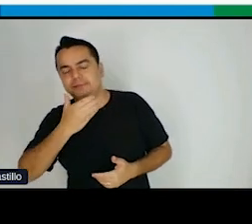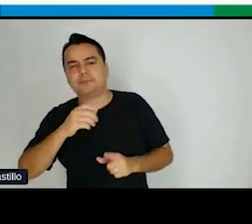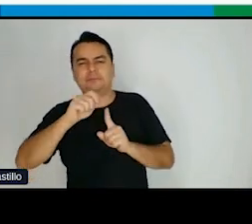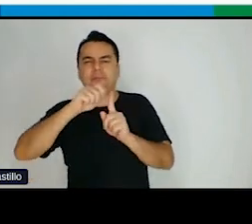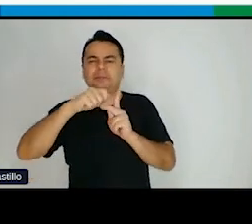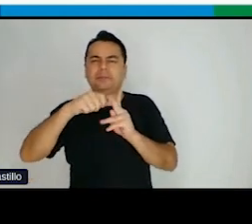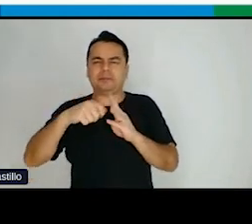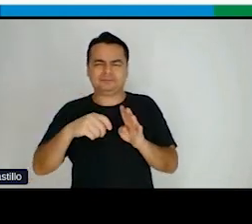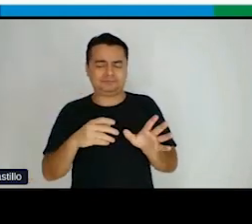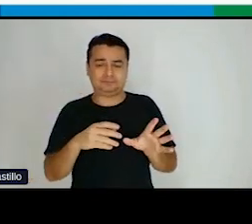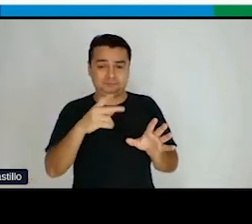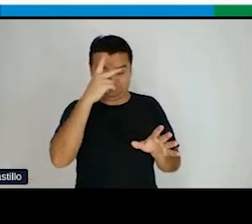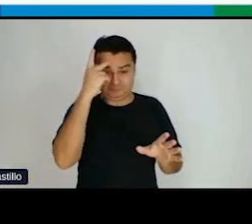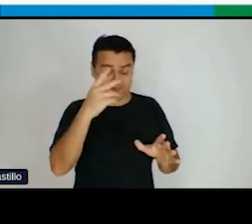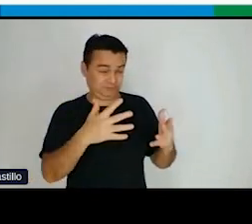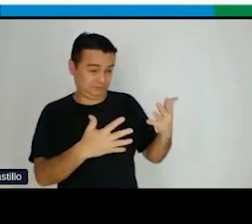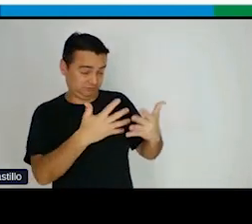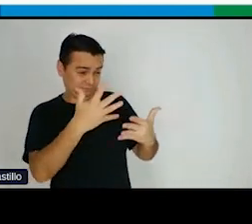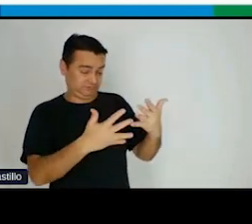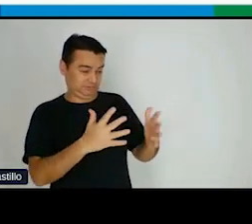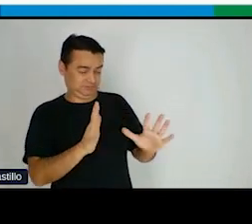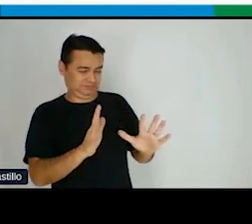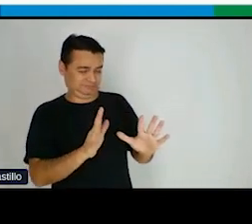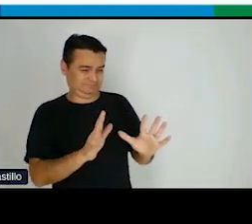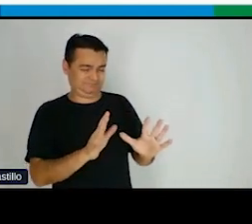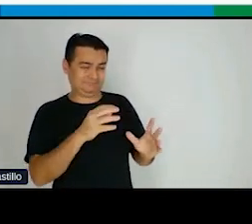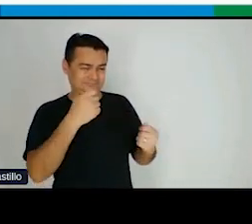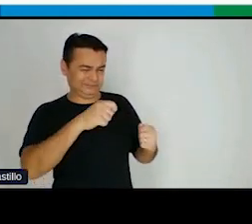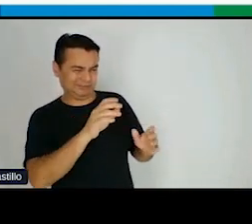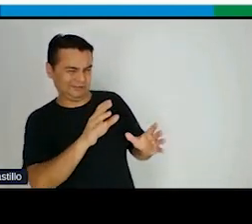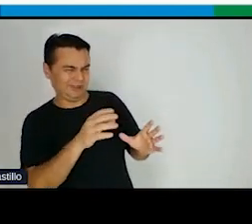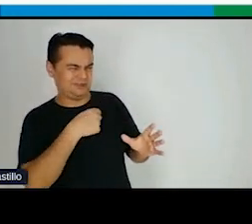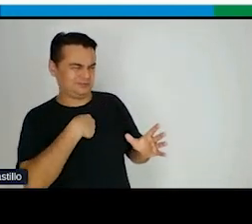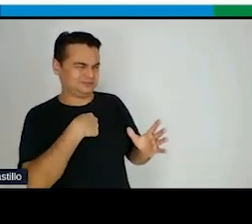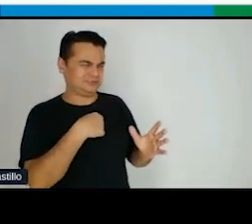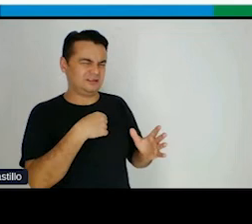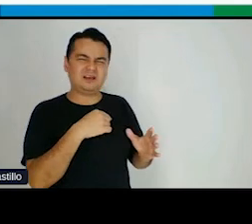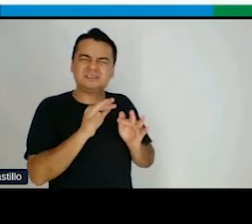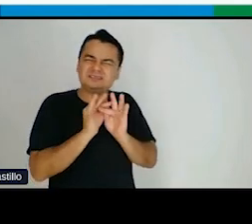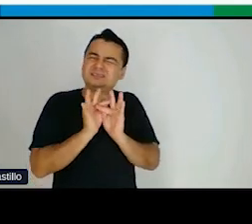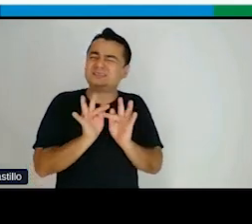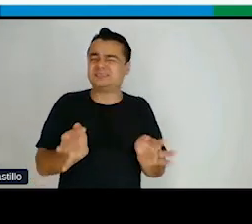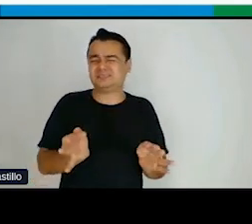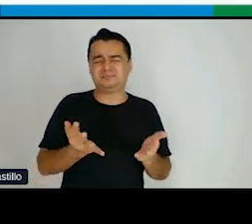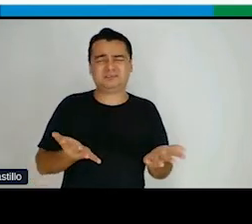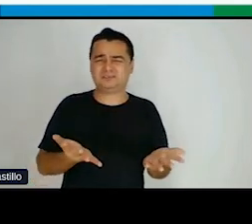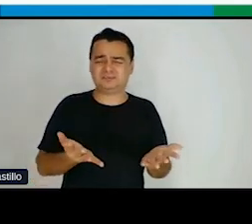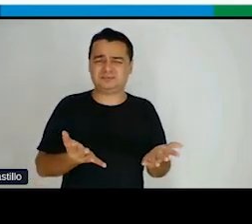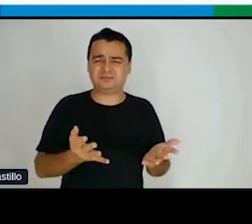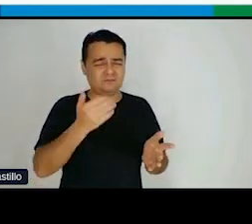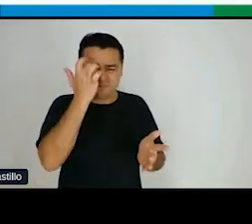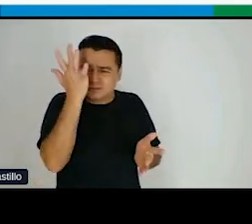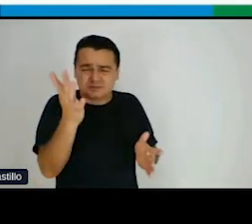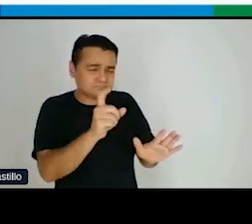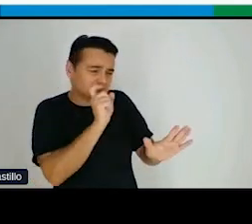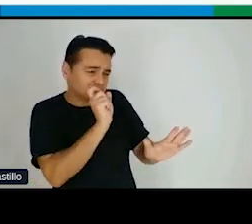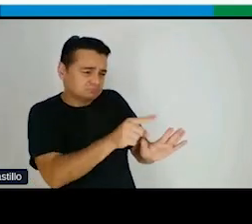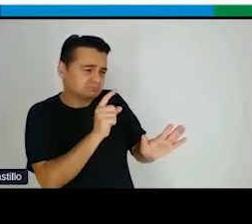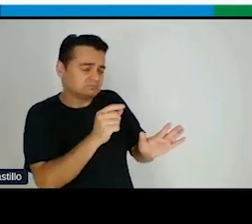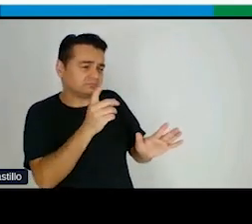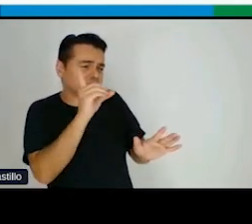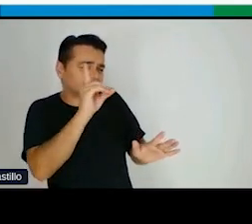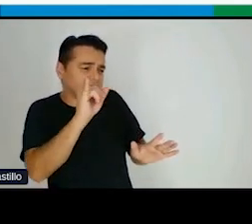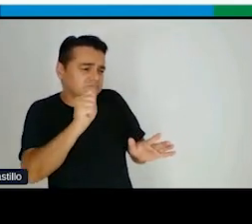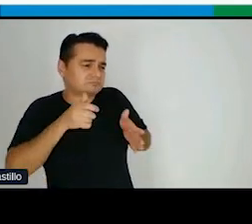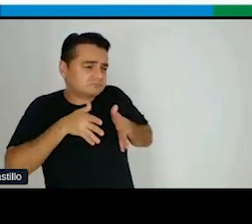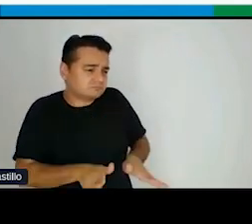que se exercitar para poder desvendar uma tarefa que poderia ser muito mais simples e intuitiva para ele.